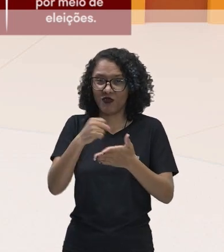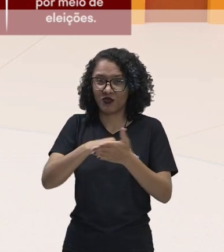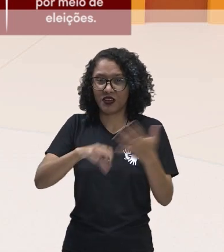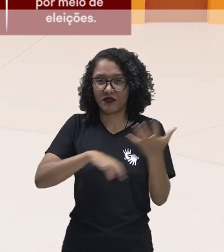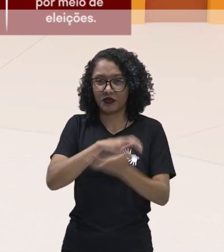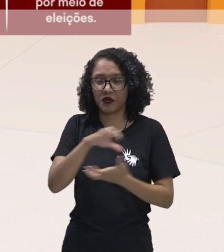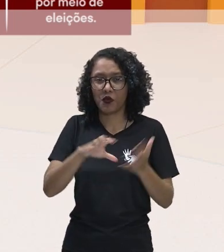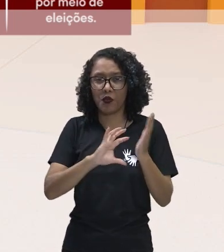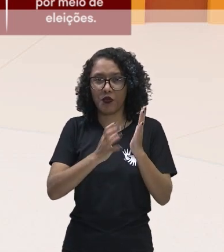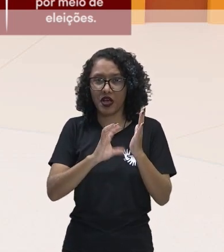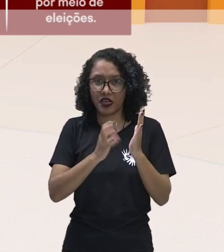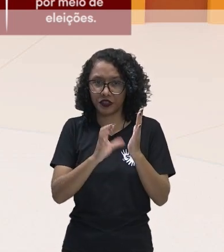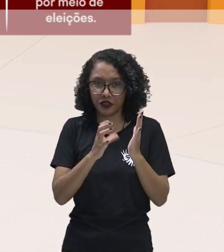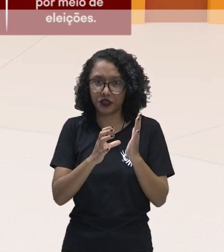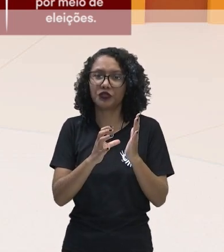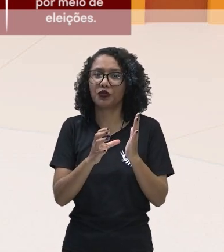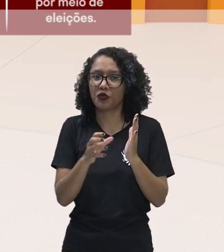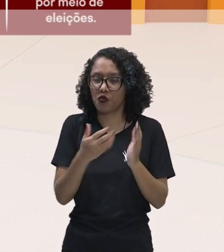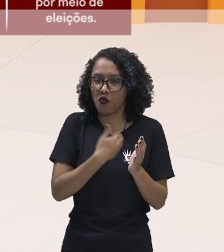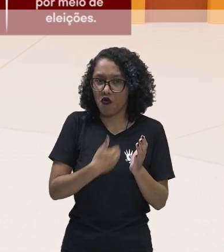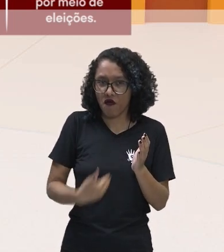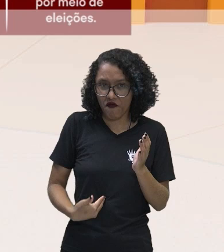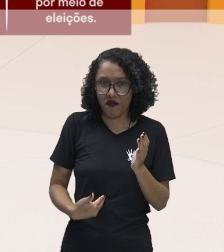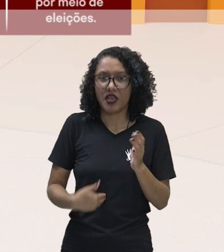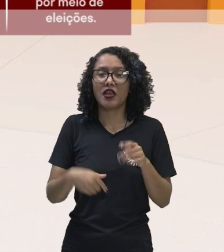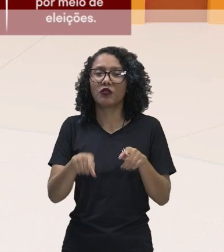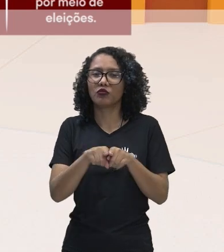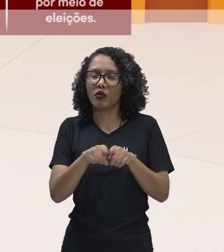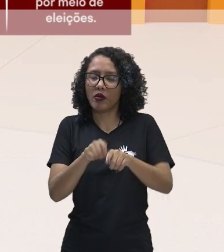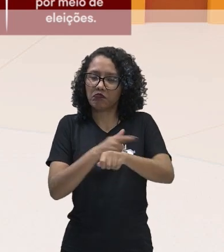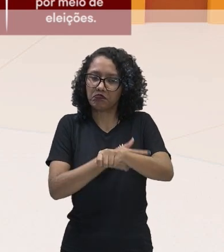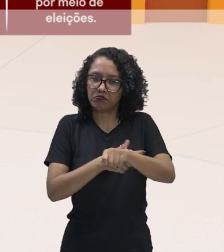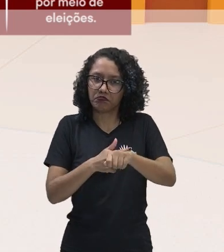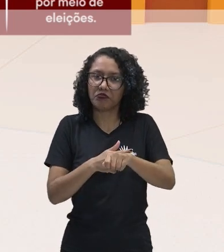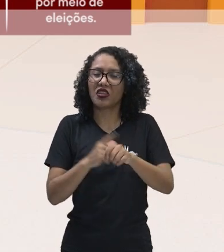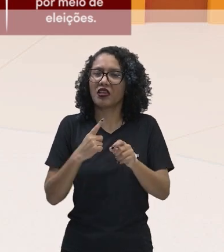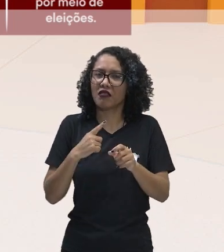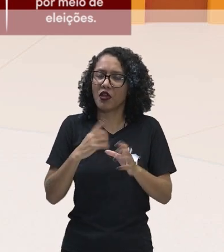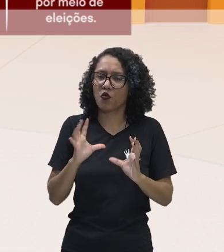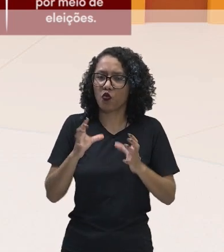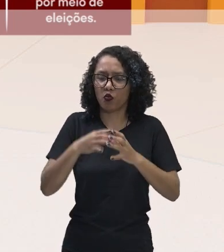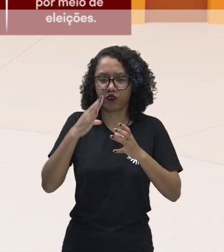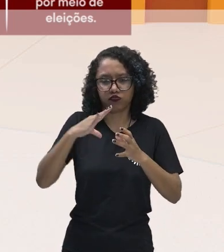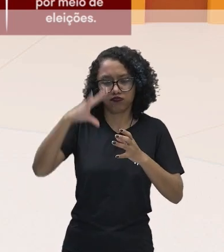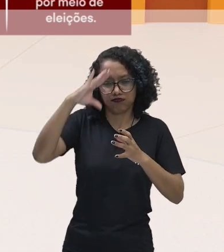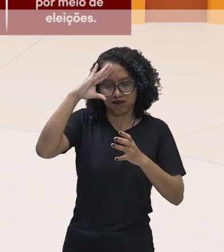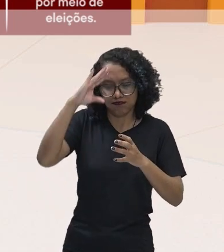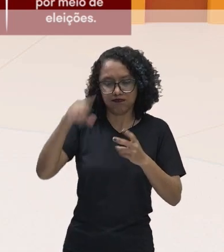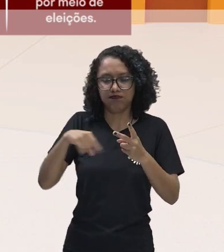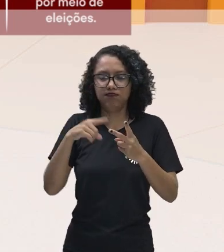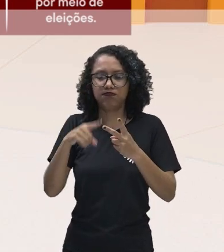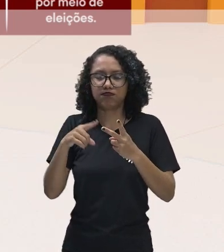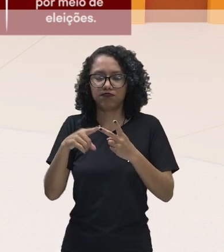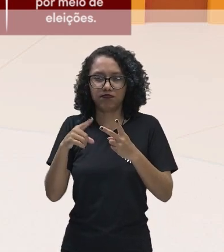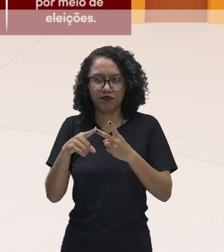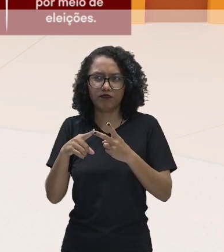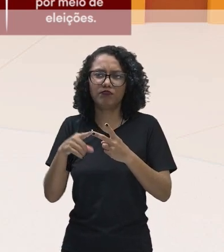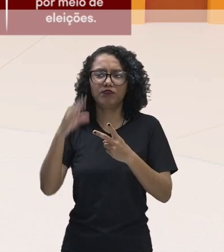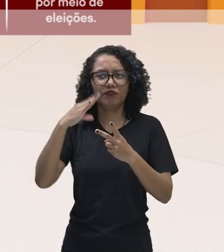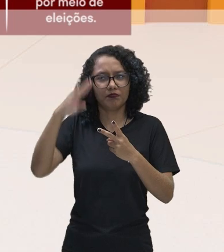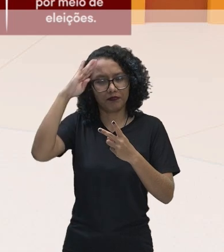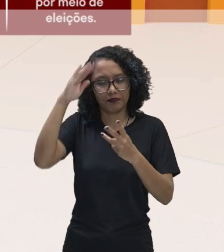partido centralizado, disciplinado, que unisse soldados, operários e camponeses.